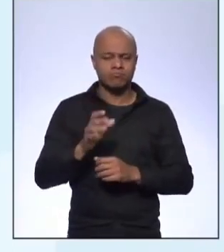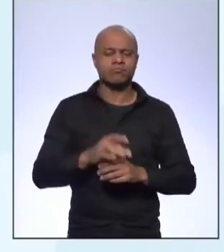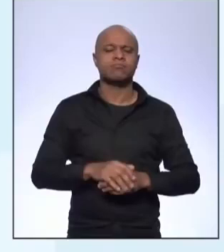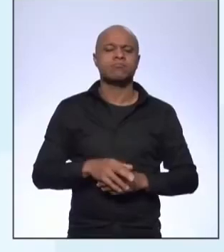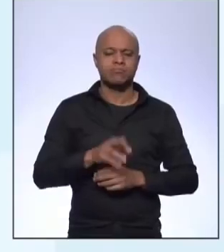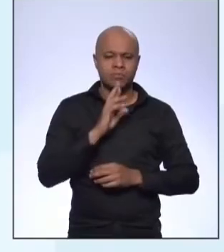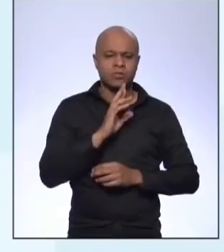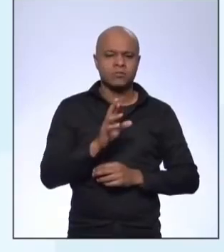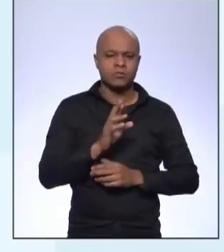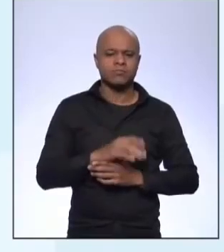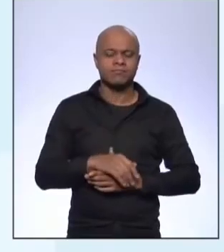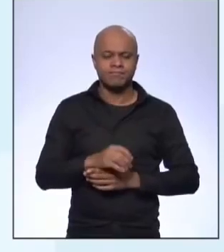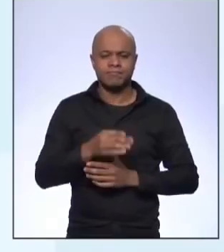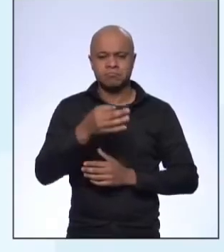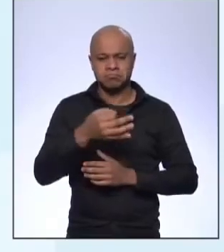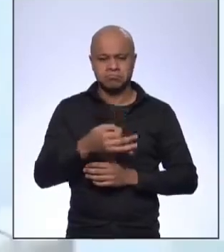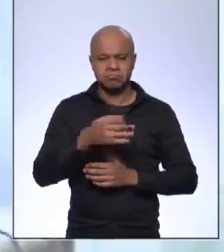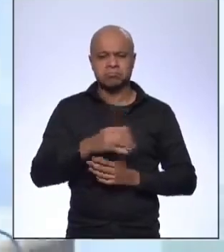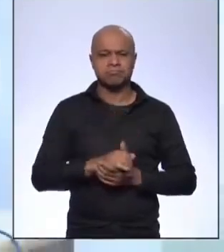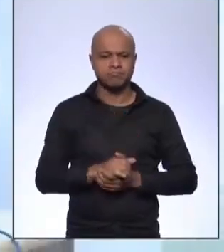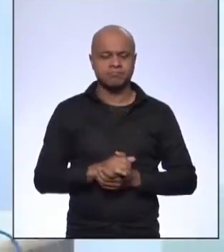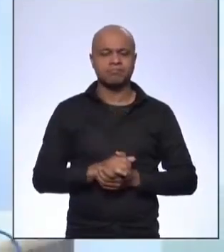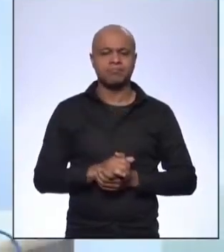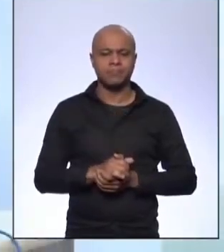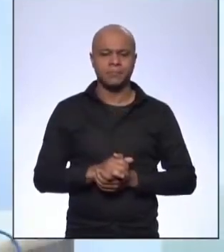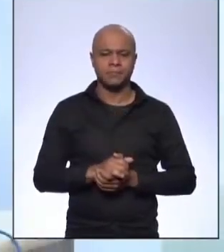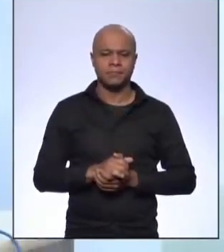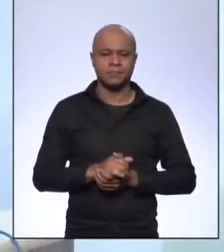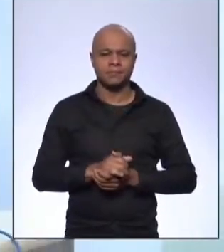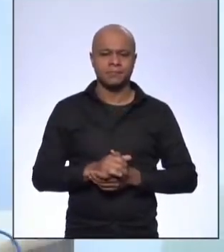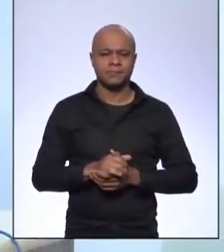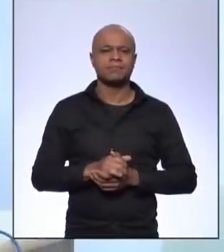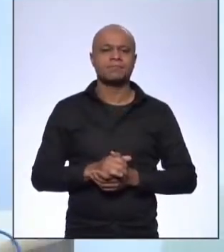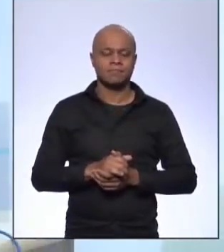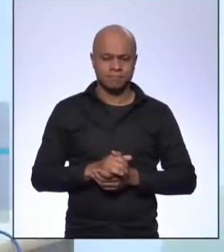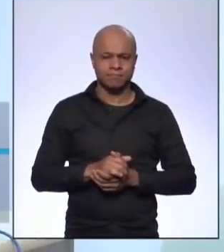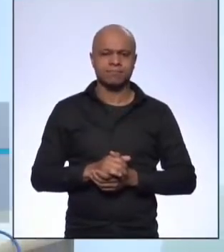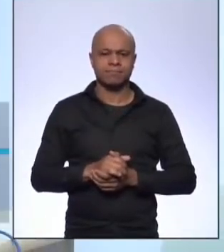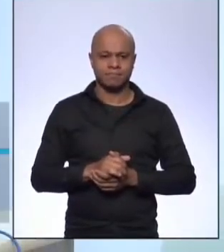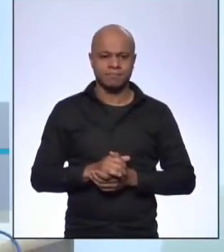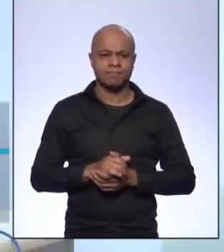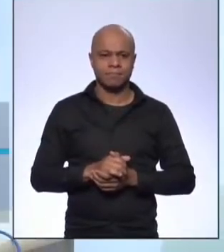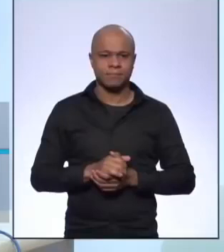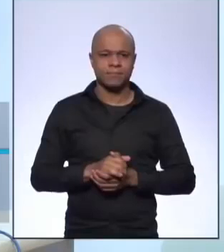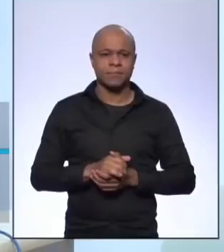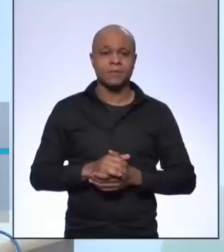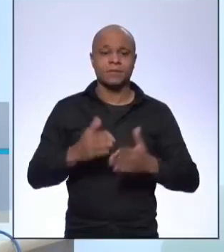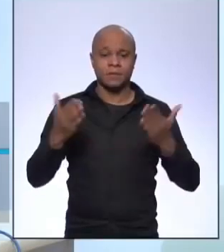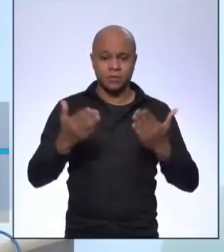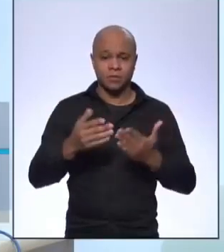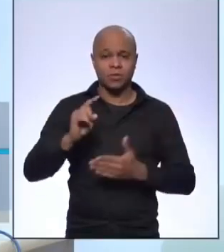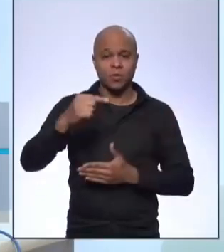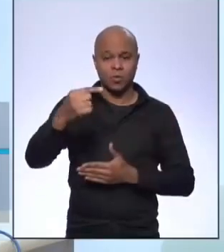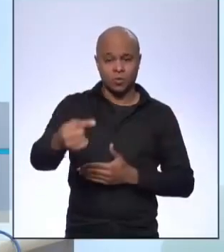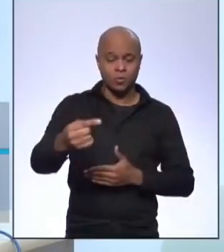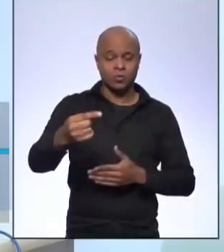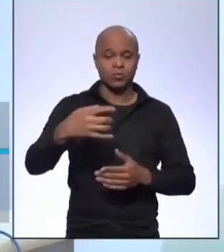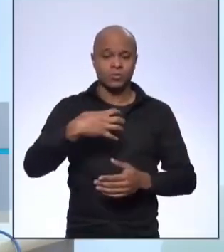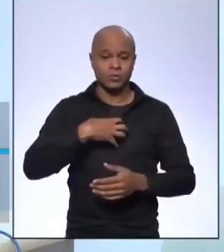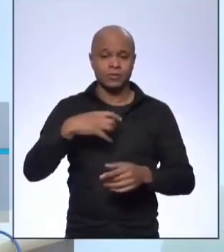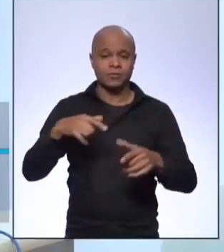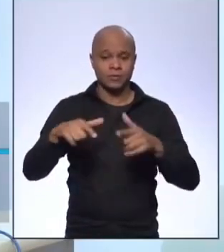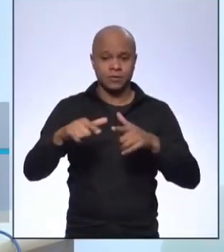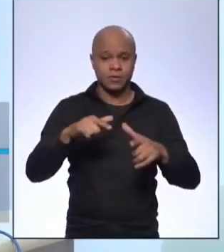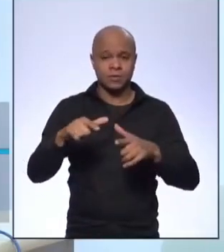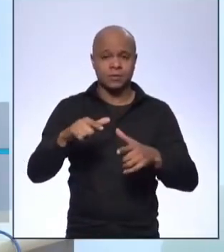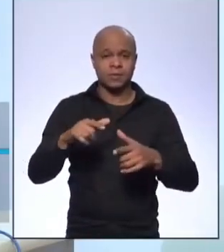tá? Então, tem uma transação comercial acontecendo ali. Beleza, pessoal? A gente vai fazer agora o mesmo processo de